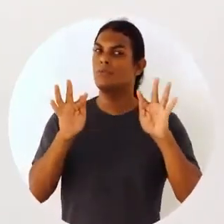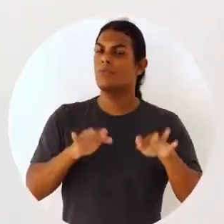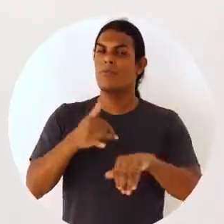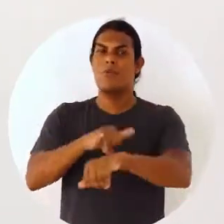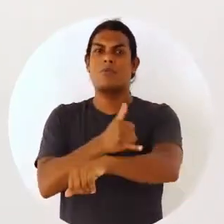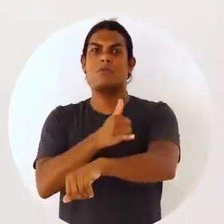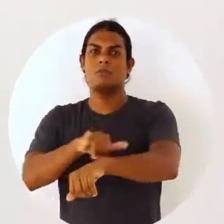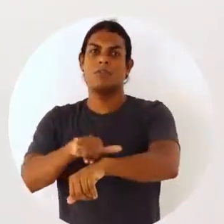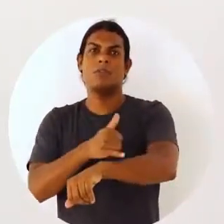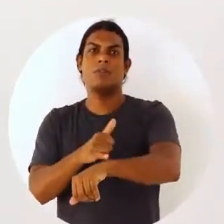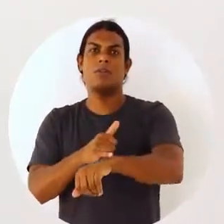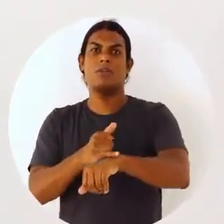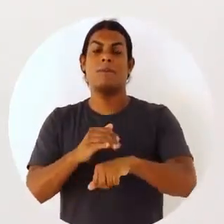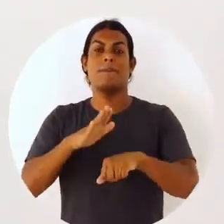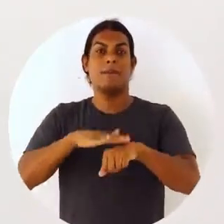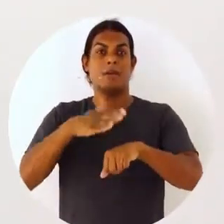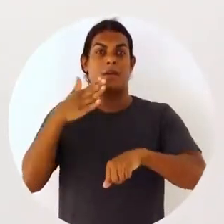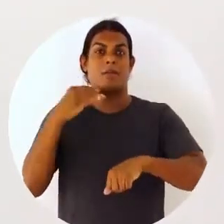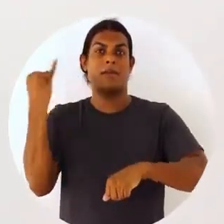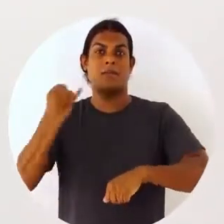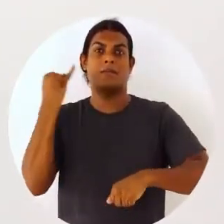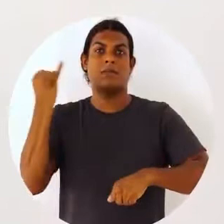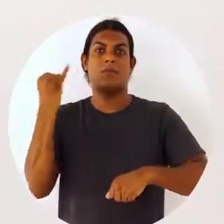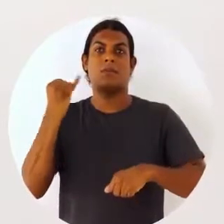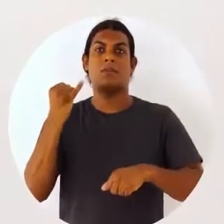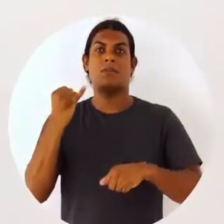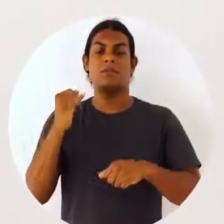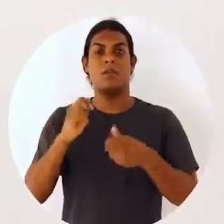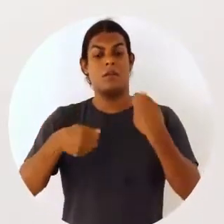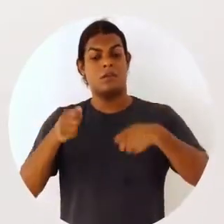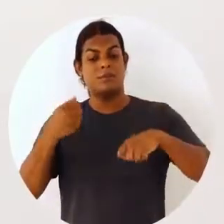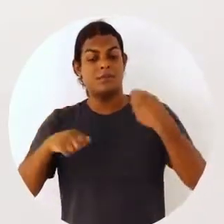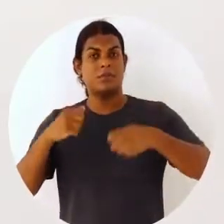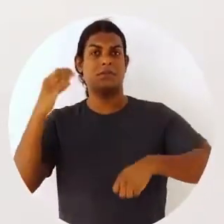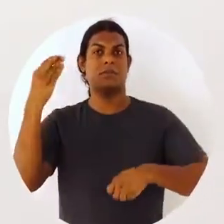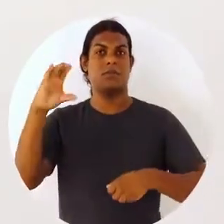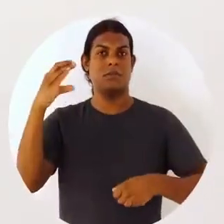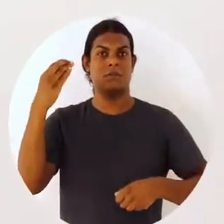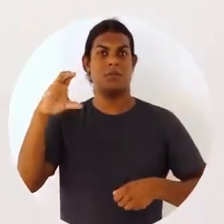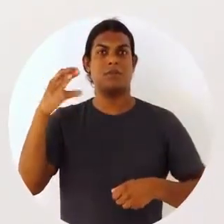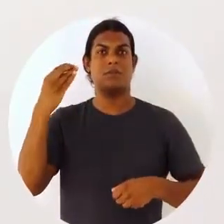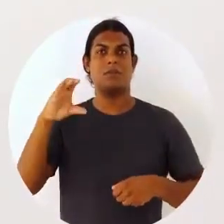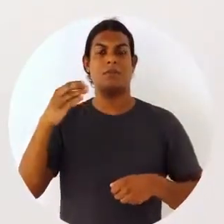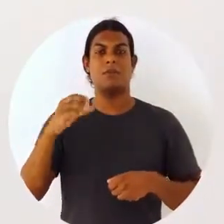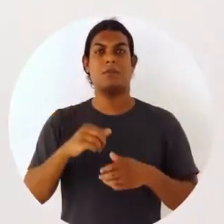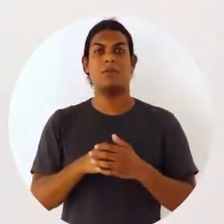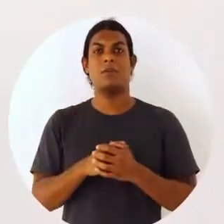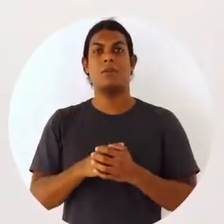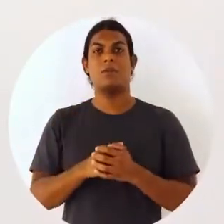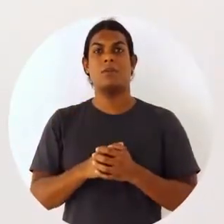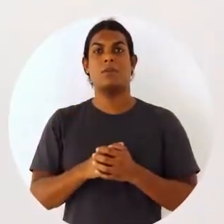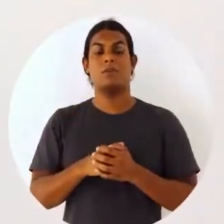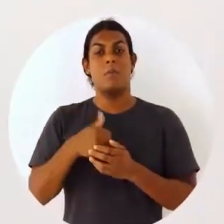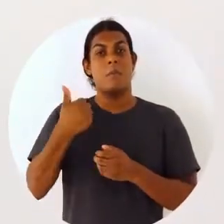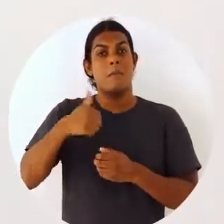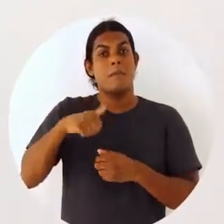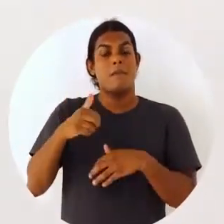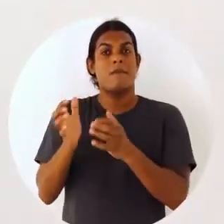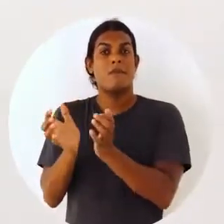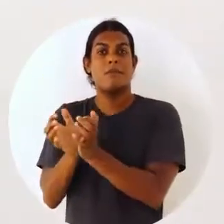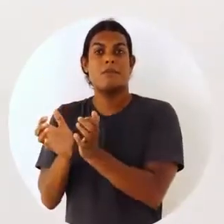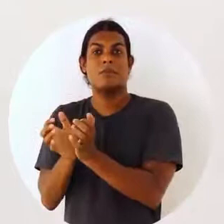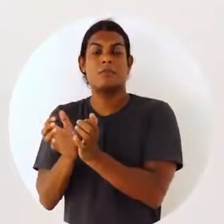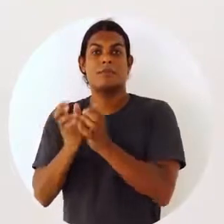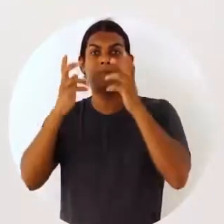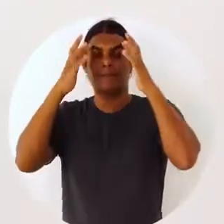dentre elas o que a gente pode chamar de administração científica, ou seja, que foi o primeiro grupo de teorias administrativas que foram